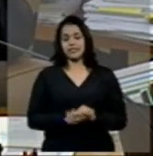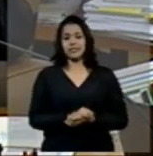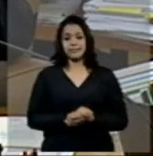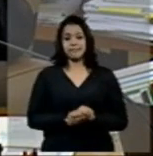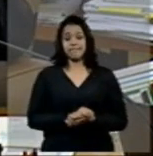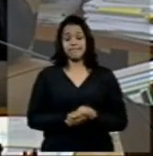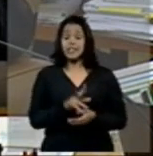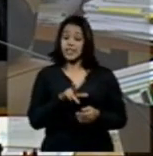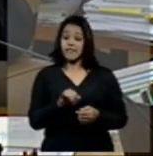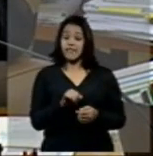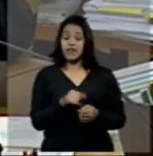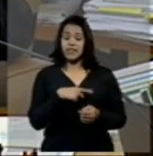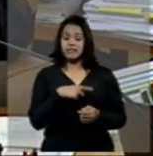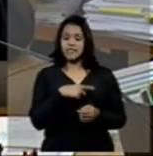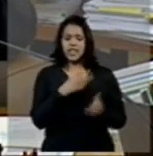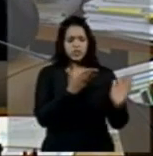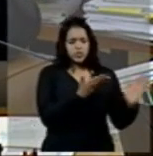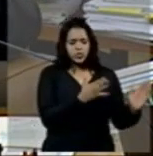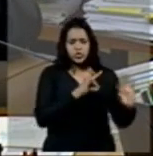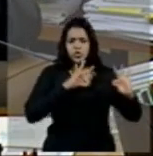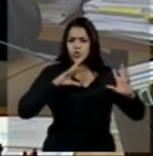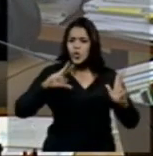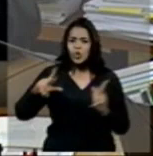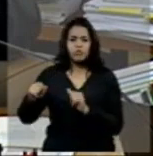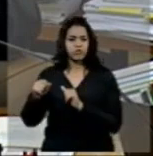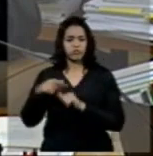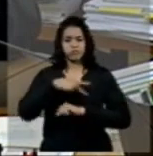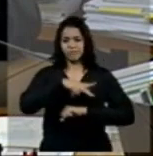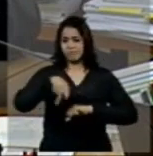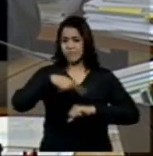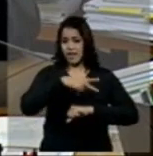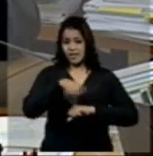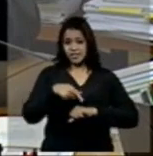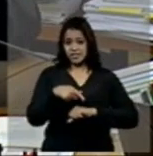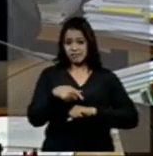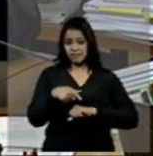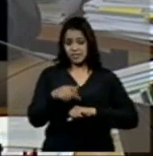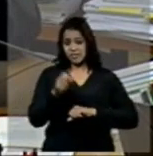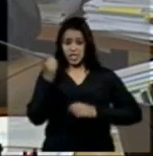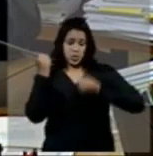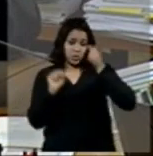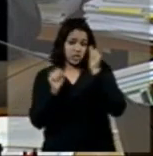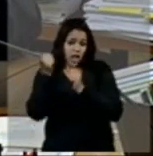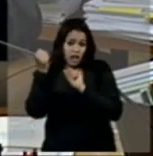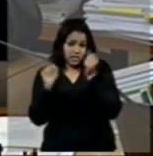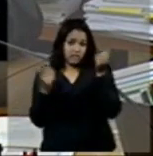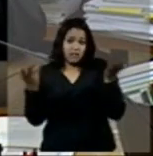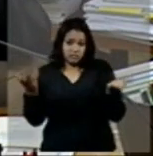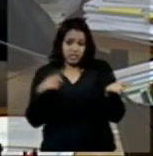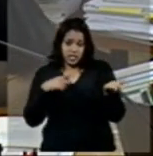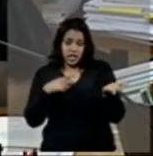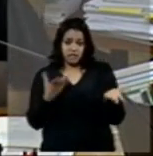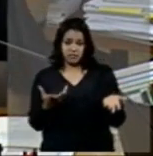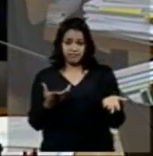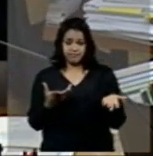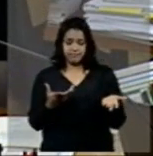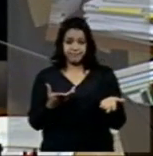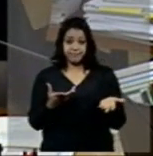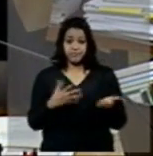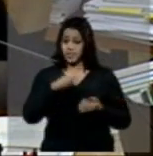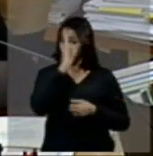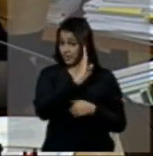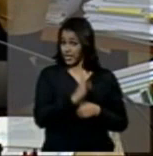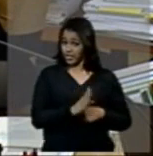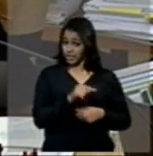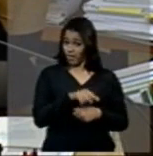que perpassa todos os países industrializados do mundo, especialmente os industrializados, e o